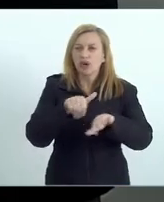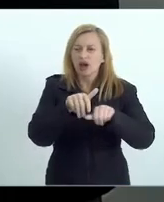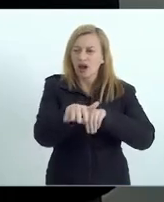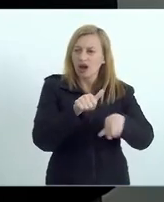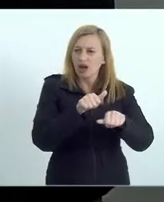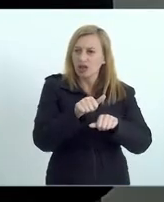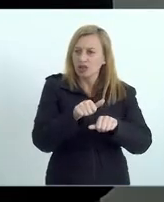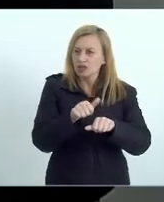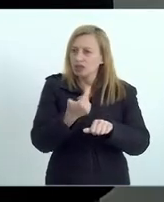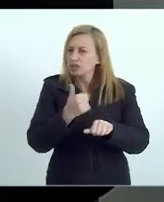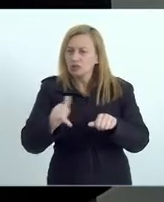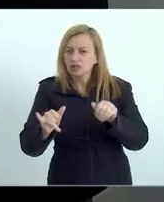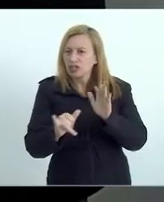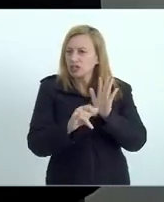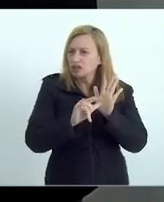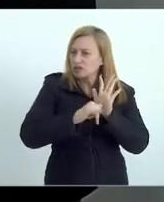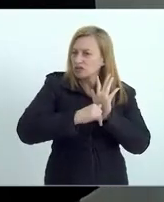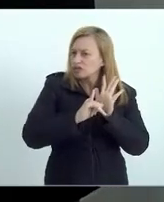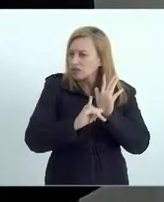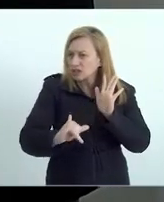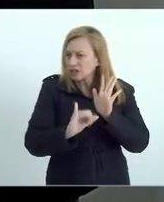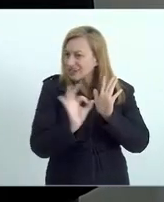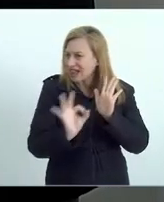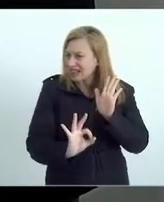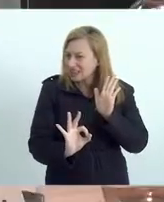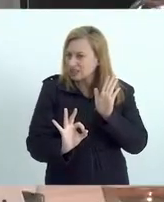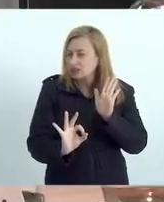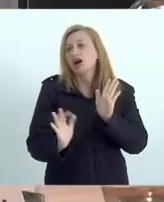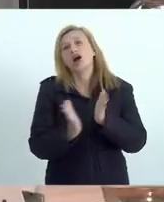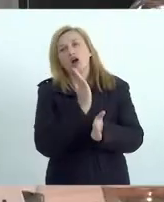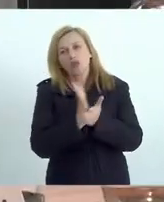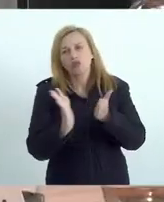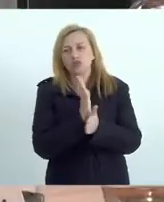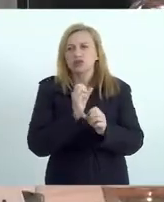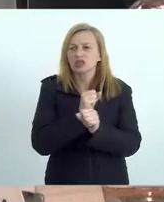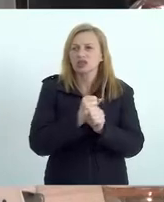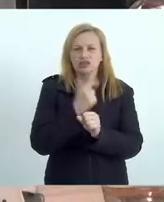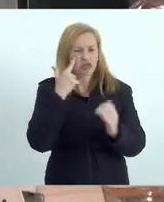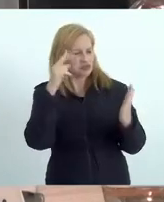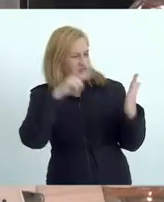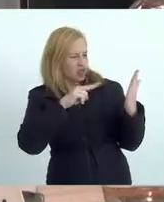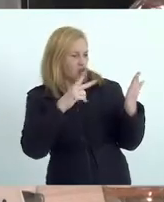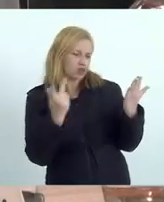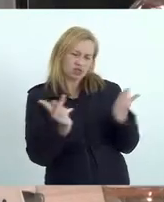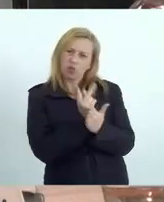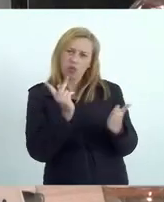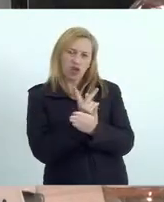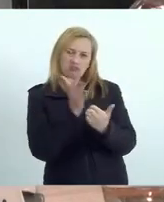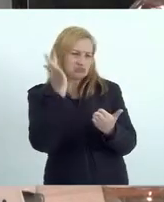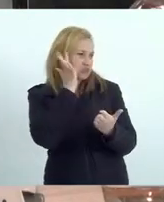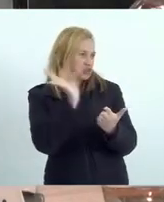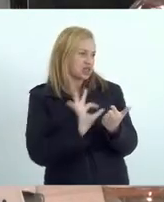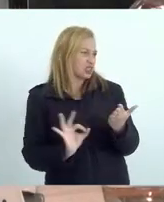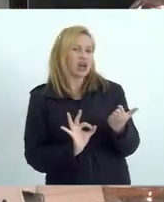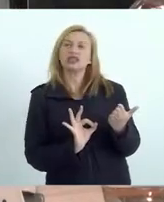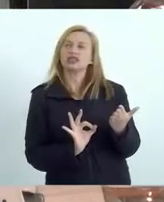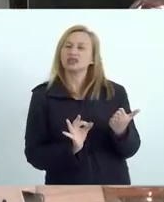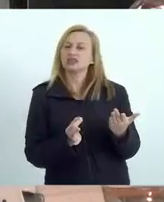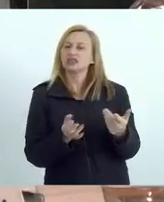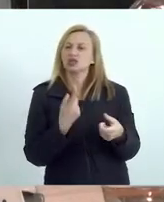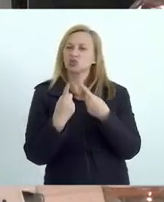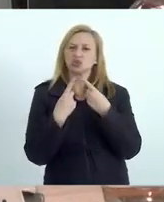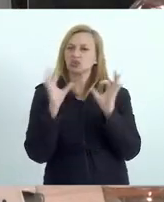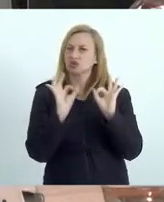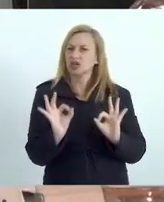já que não a publicação efetiva do Diário Oficial daqui alguns anos alguém olha isso aqui é uma fraude ninguém vai entender essa dinâmica essa